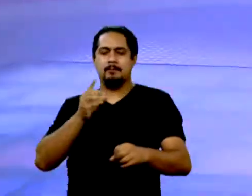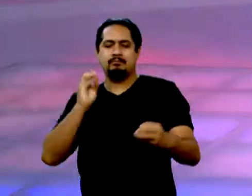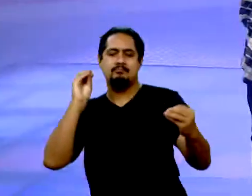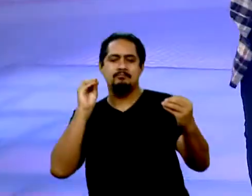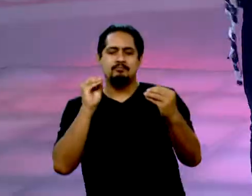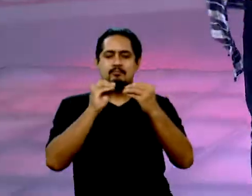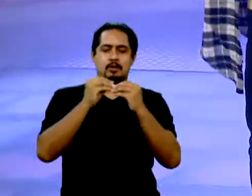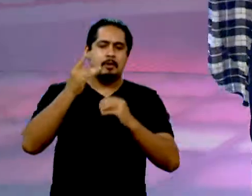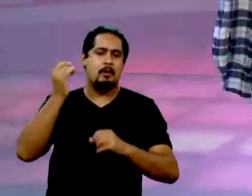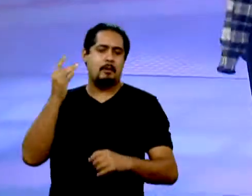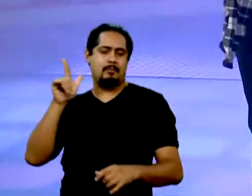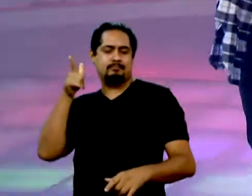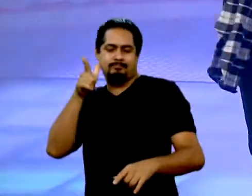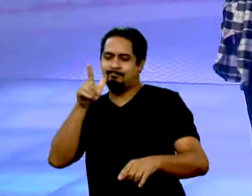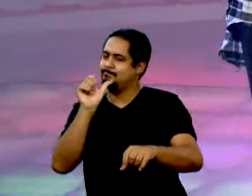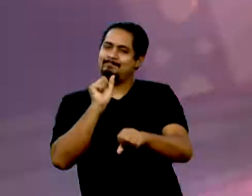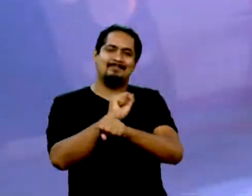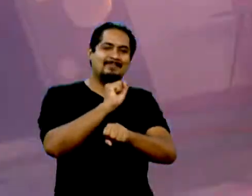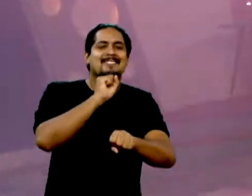não consegui